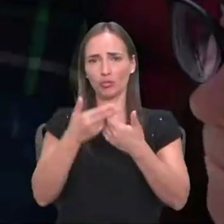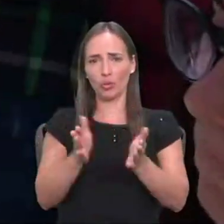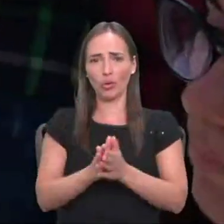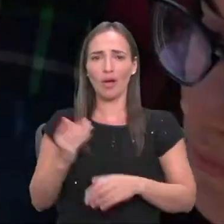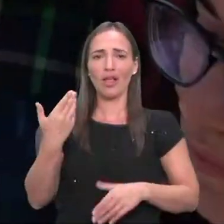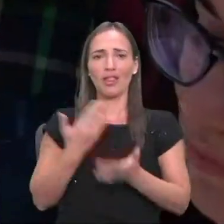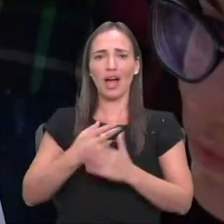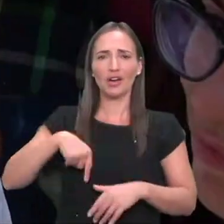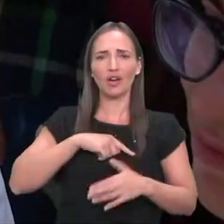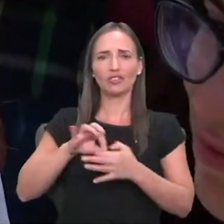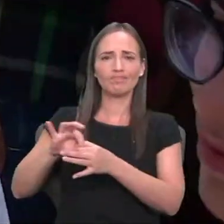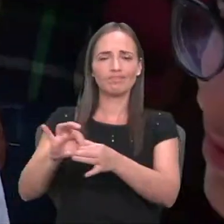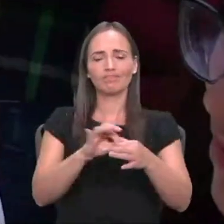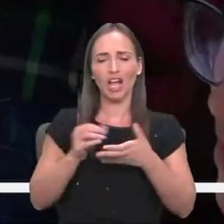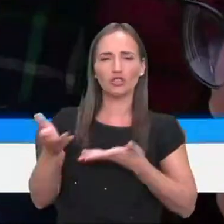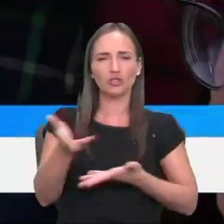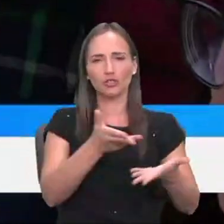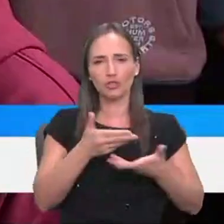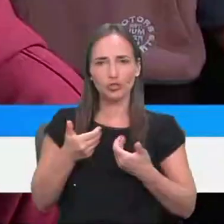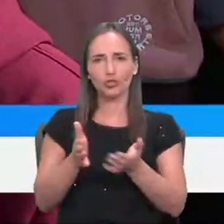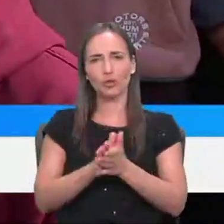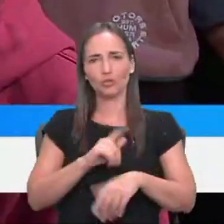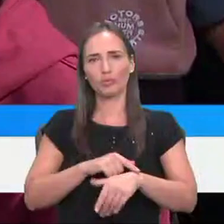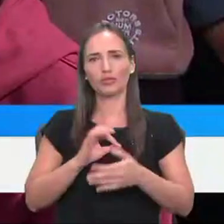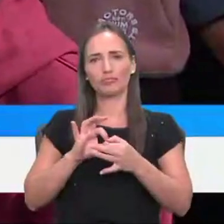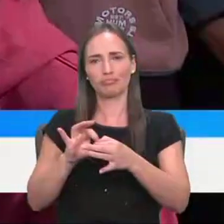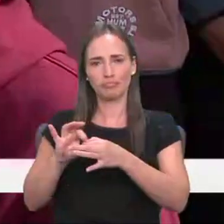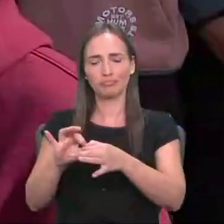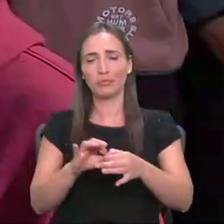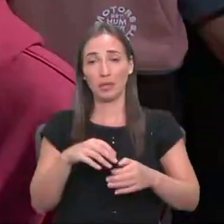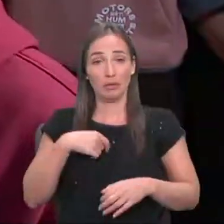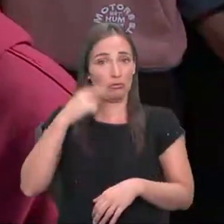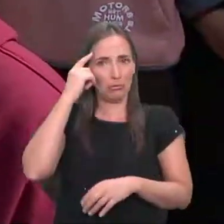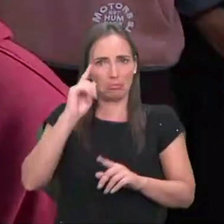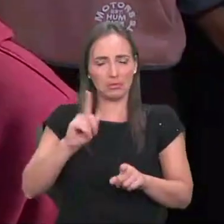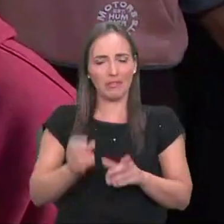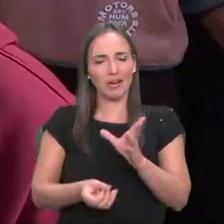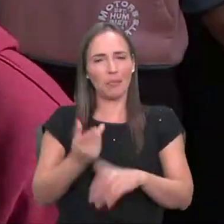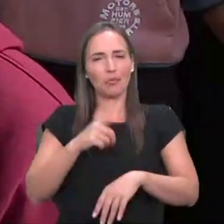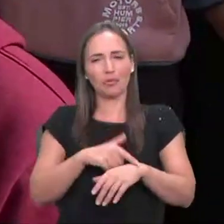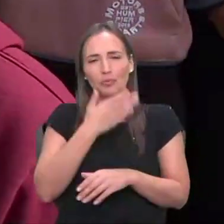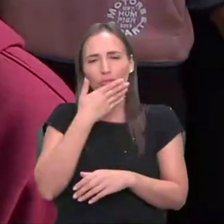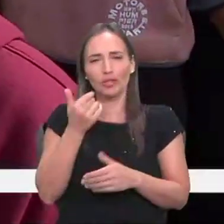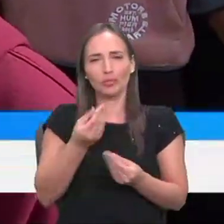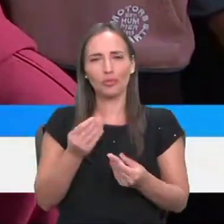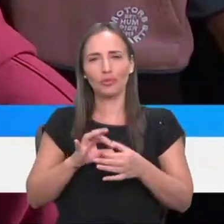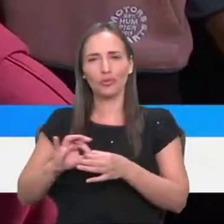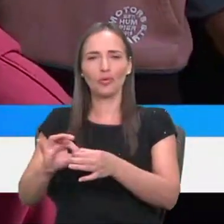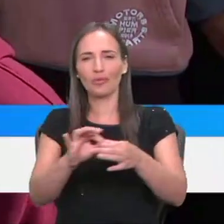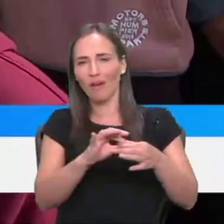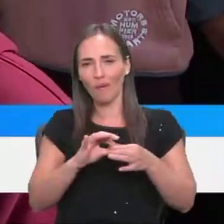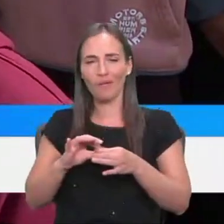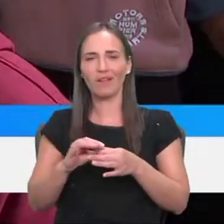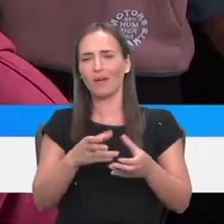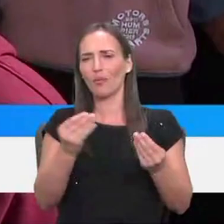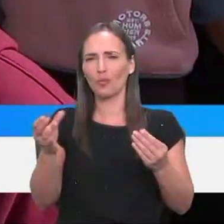ajudem-nos muito uns aos outros para nos apoiar em todos os momentos não estava à espera que criasse este momento tão bonito de União Que juntasse